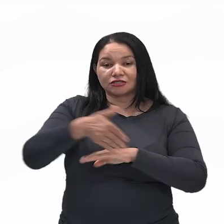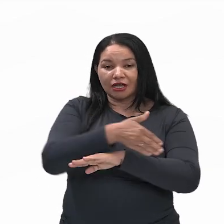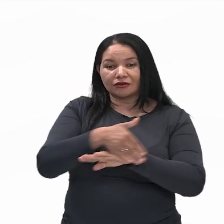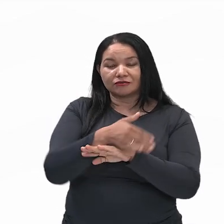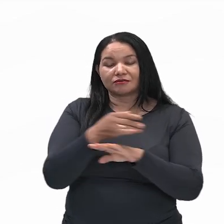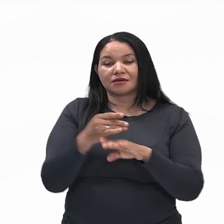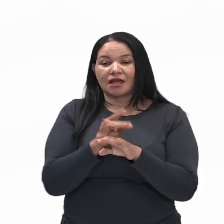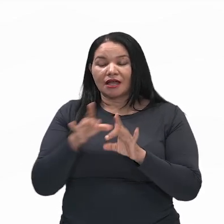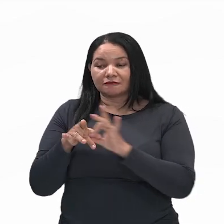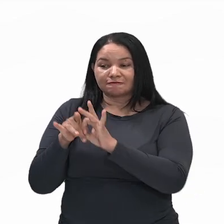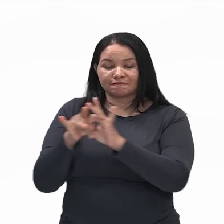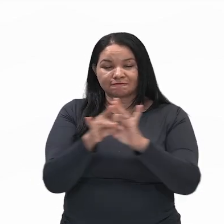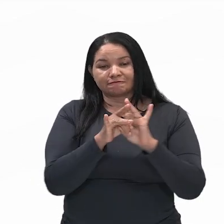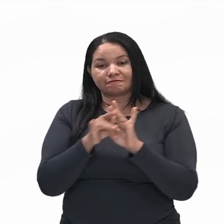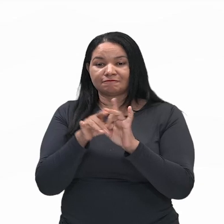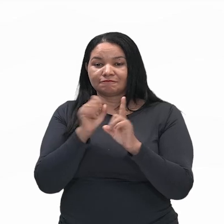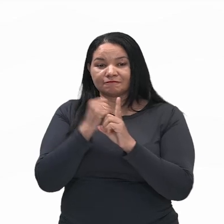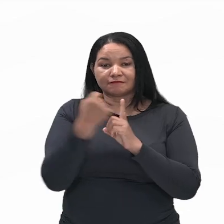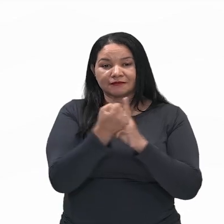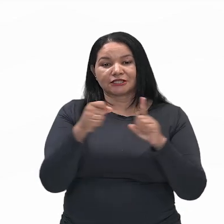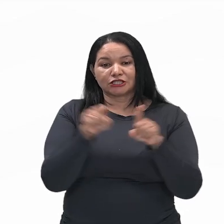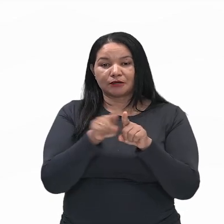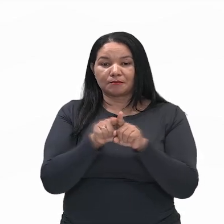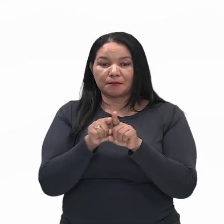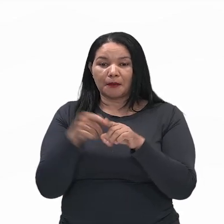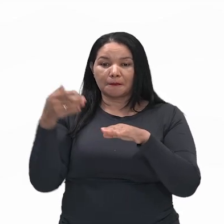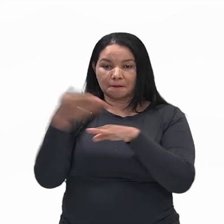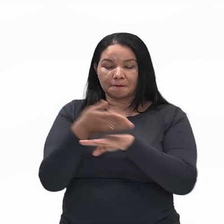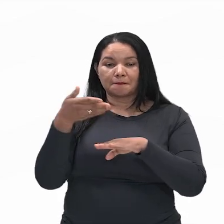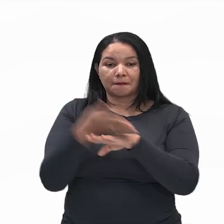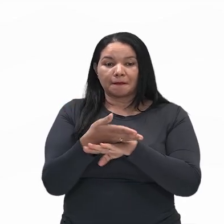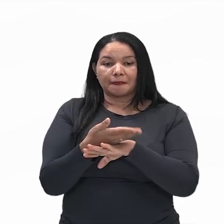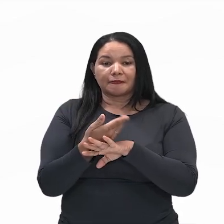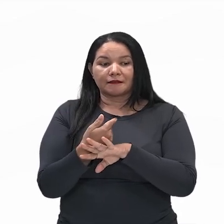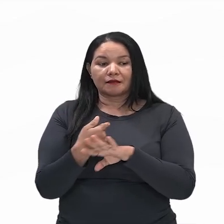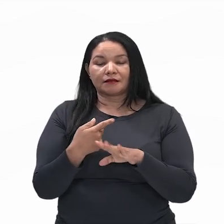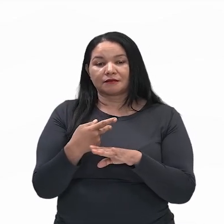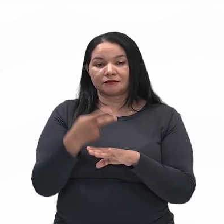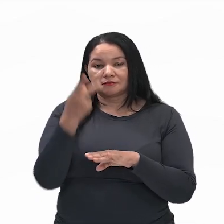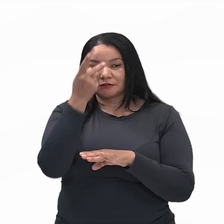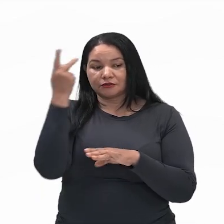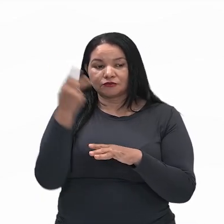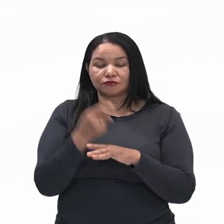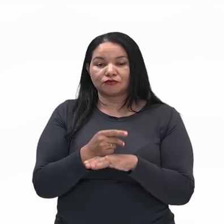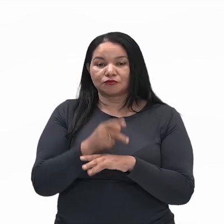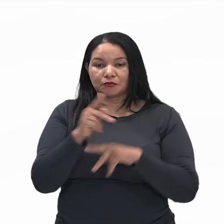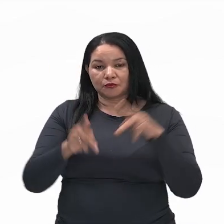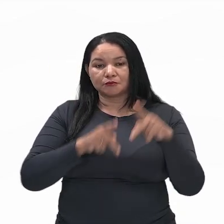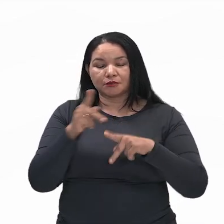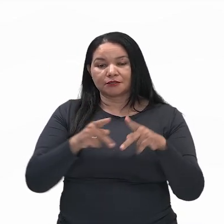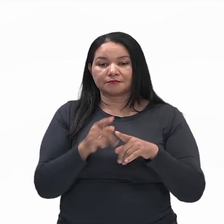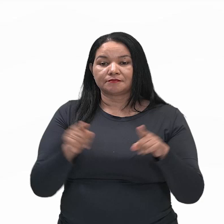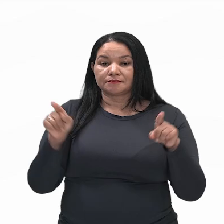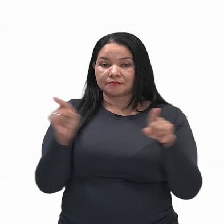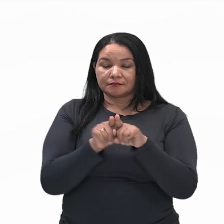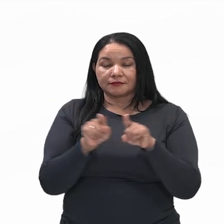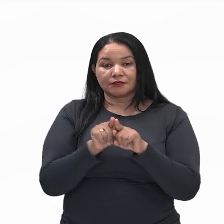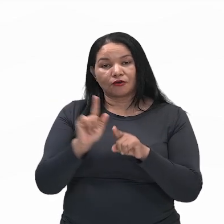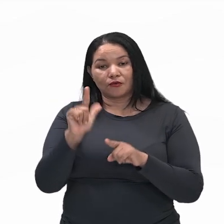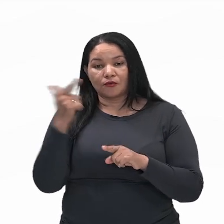laços sociais e promover o engajamento cívico. Mas nisso também nós temos o quê? As plataformas